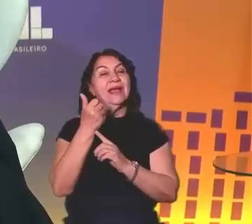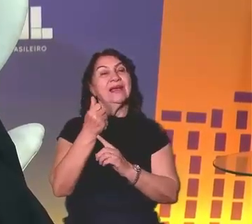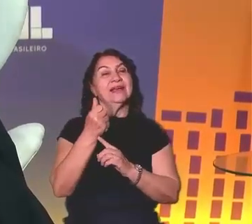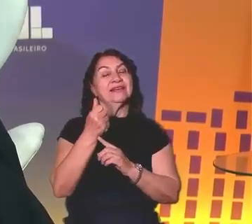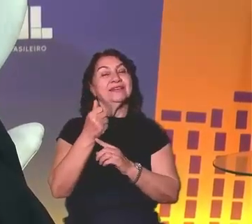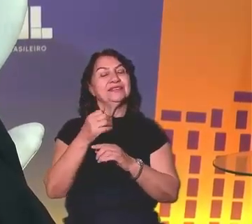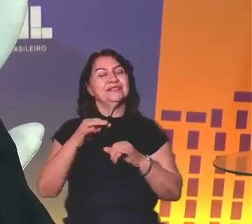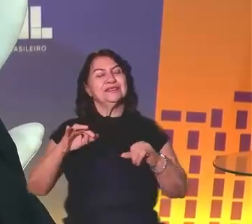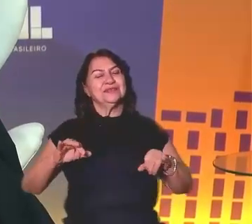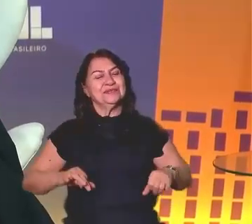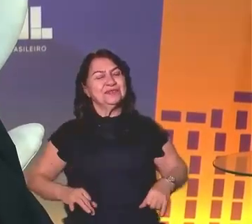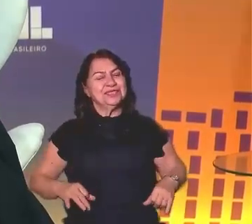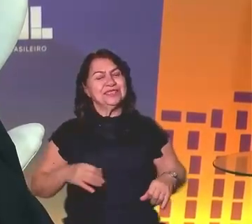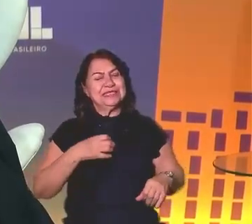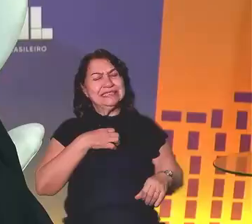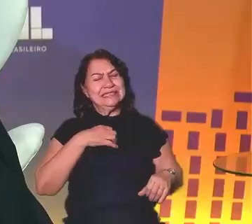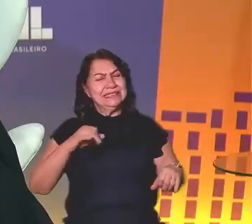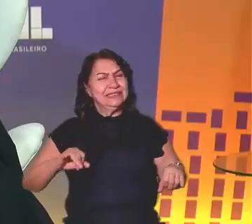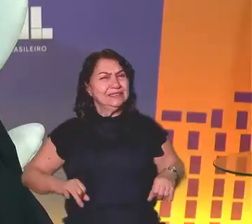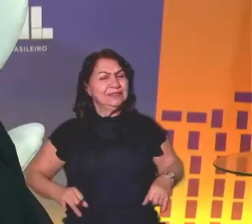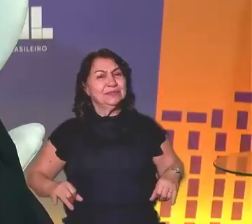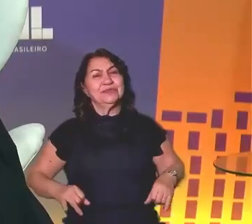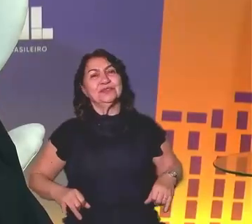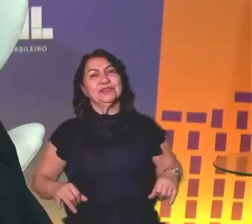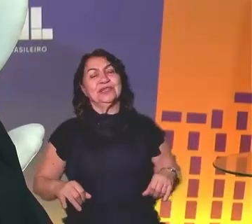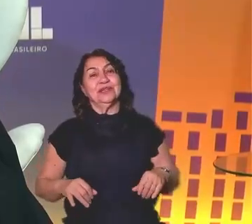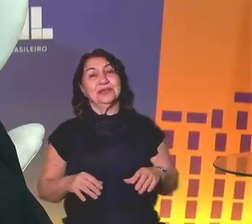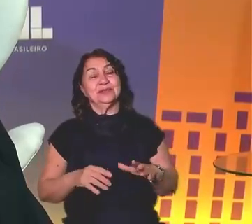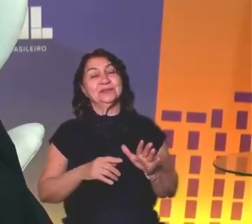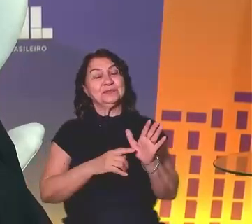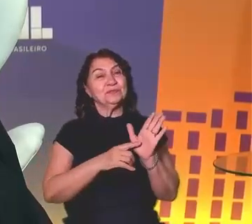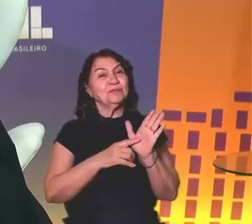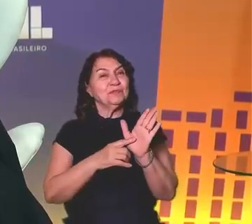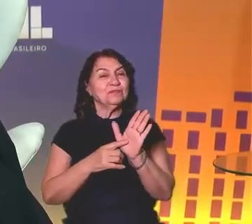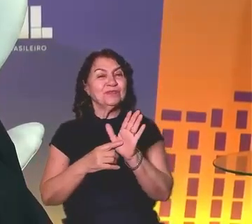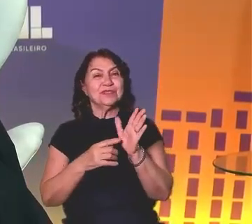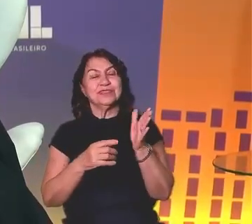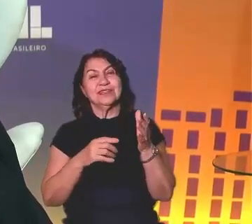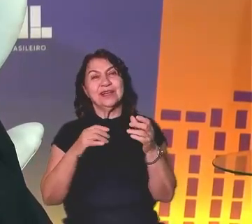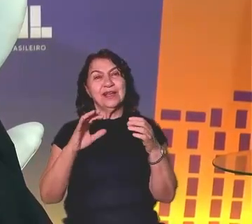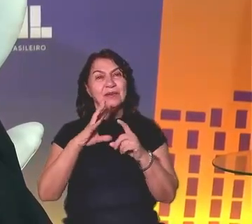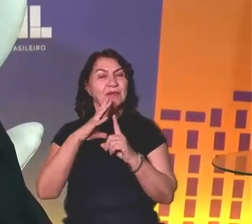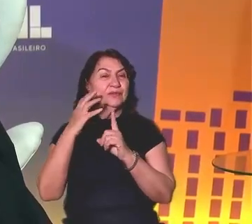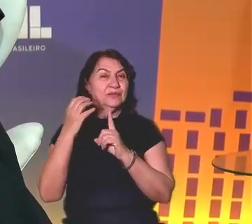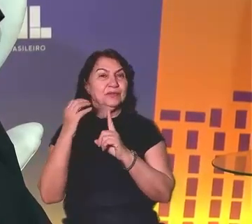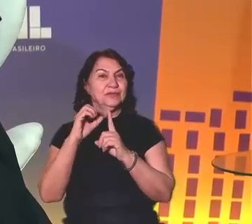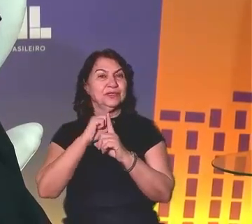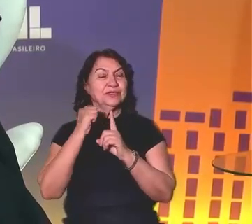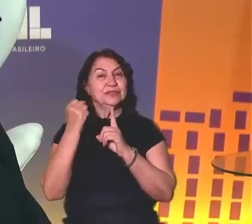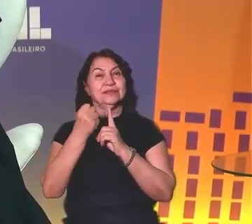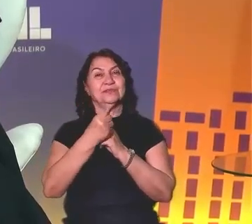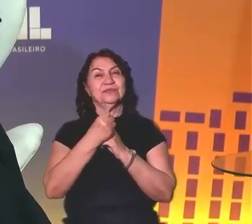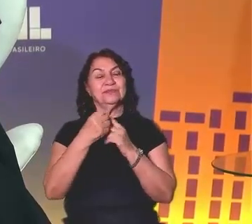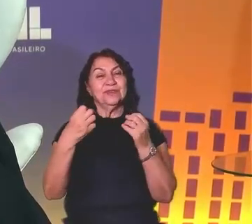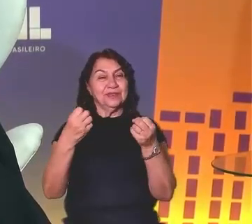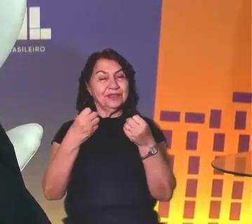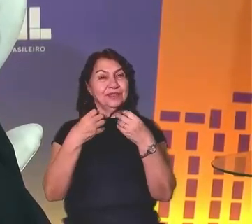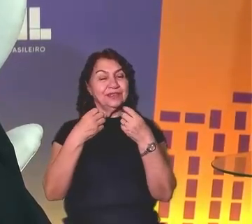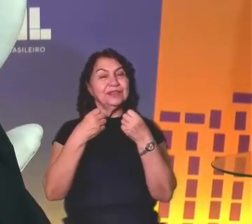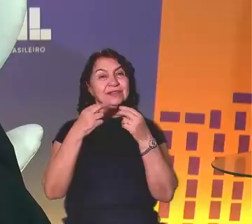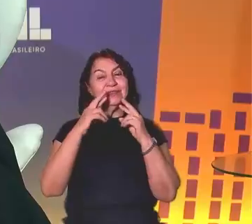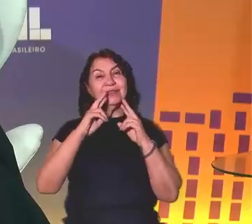ferida, você refletir. A gente vive num mundo, numa sociedade, que a gente é ensinado a